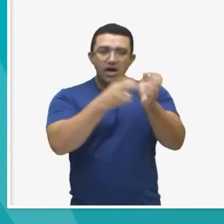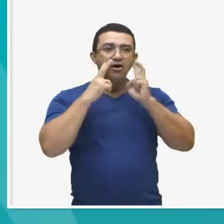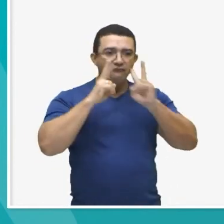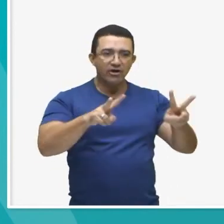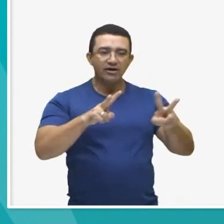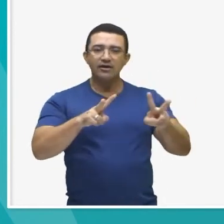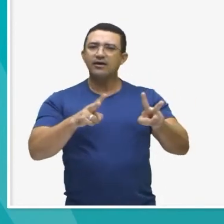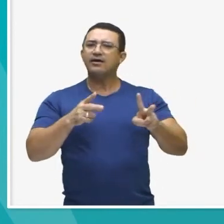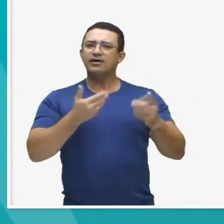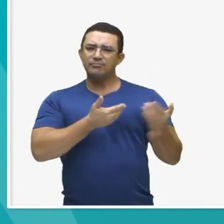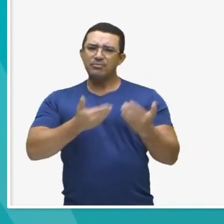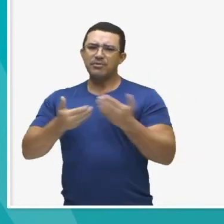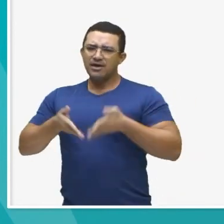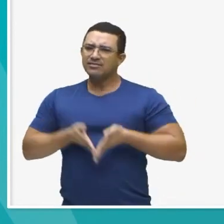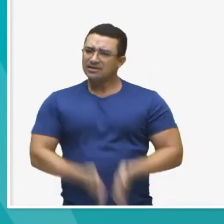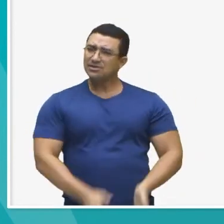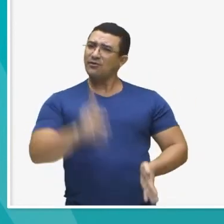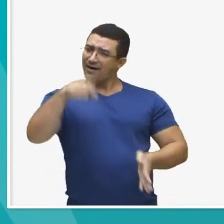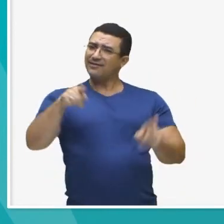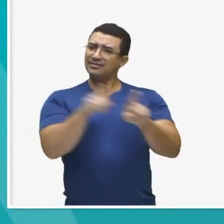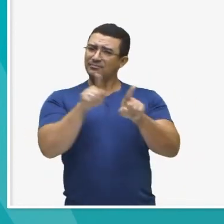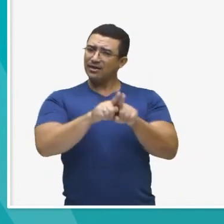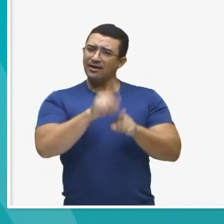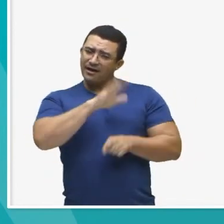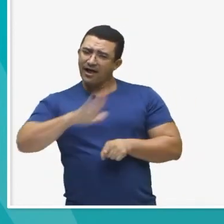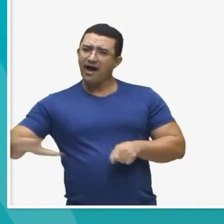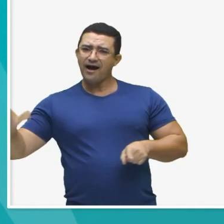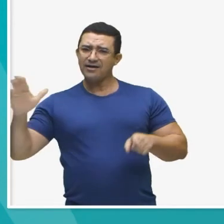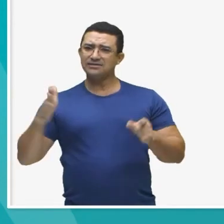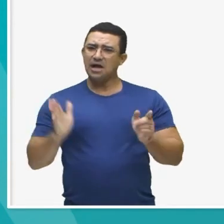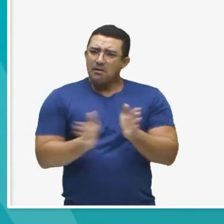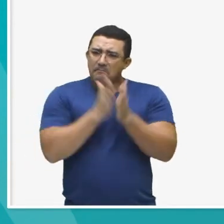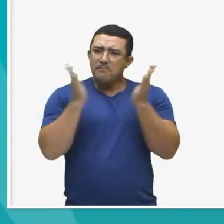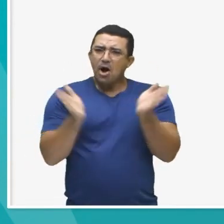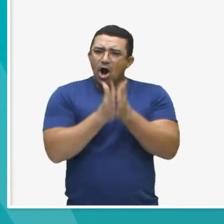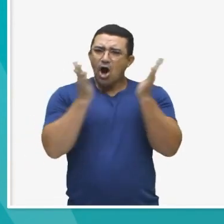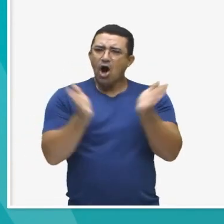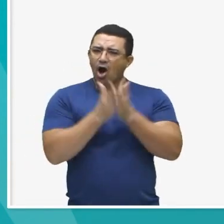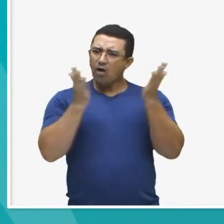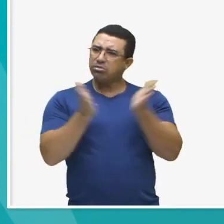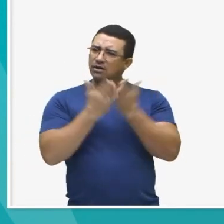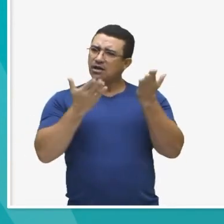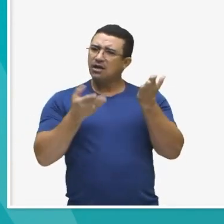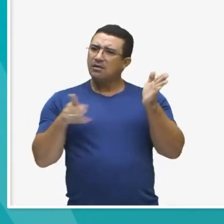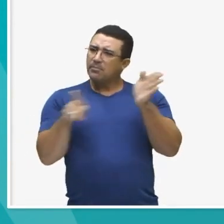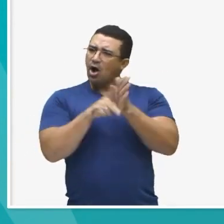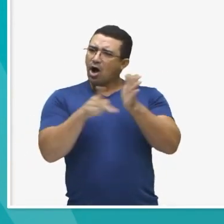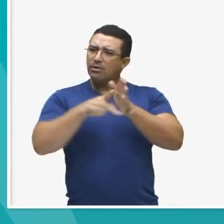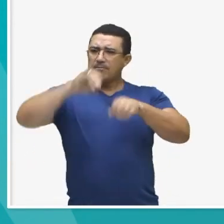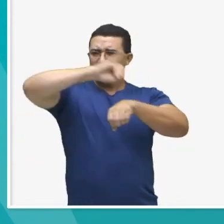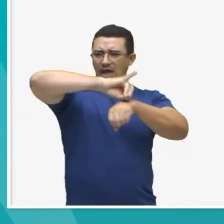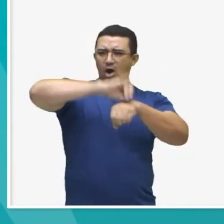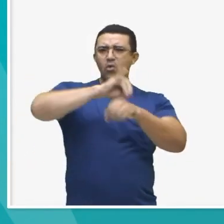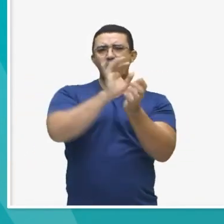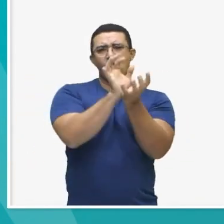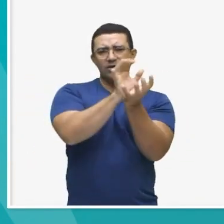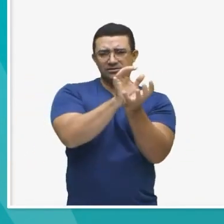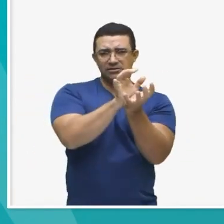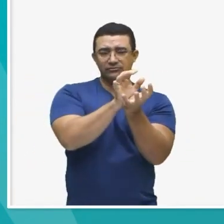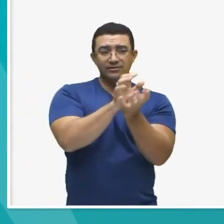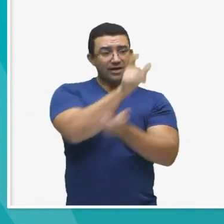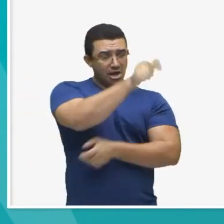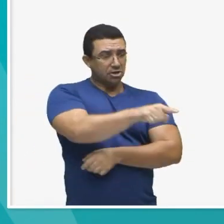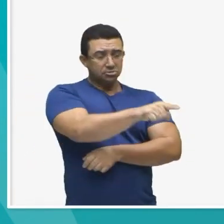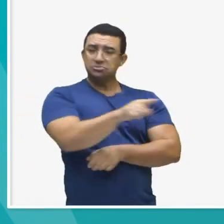nascimento, é também um menininho pobre que vive numa região de periferia da capital de Recife, né? Ele também vai ser uma pessoa